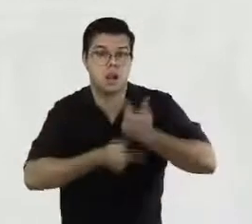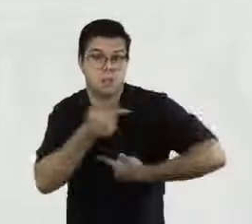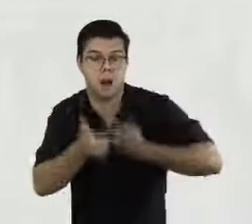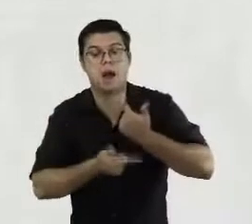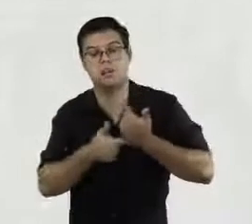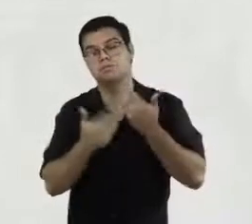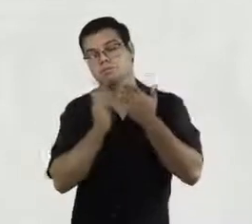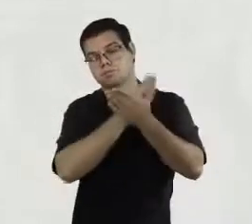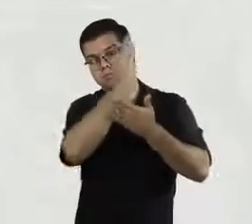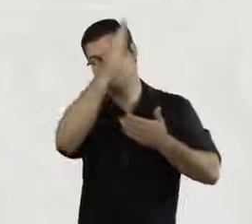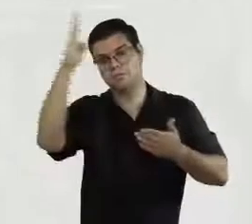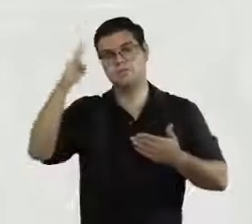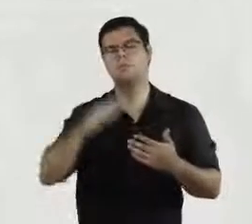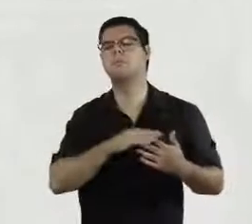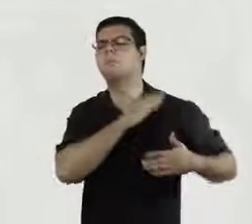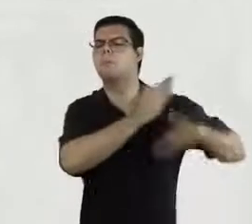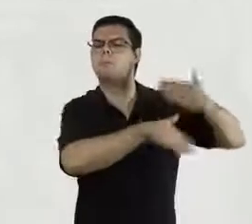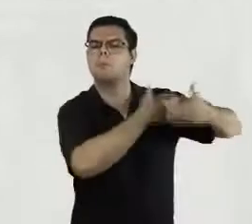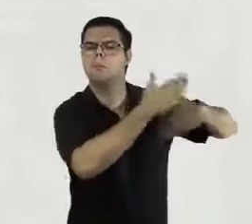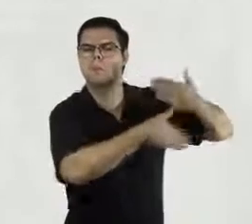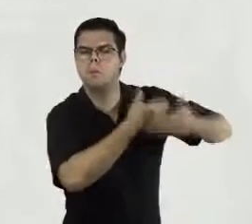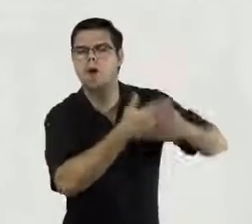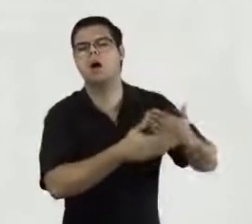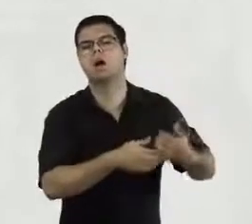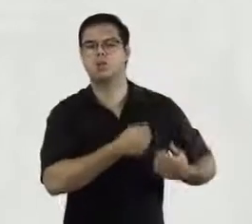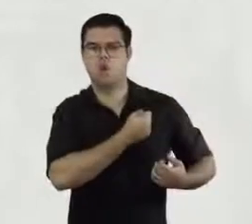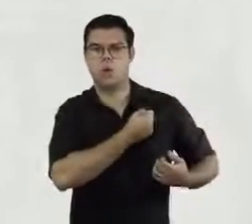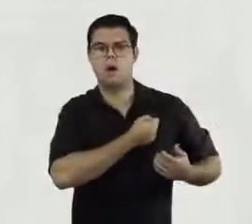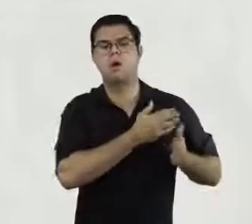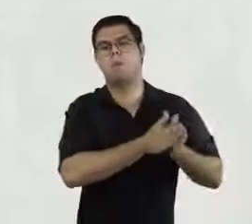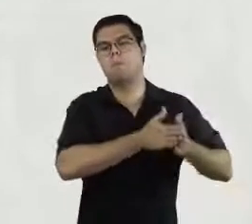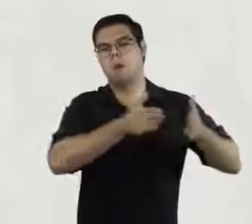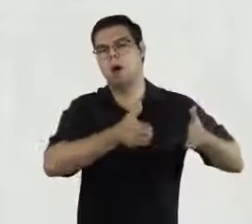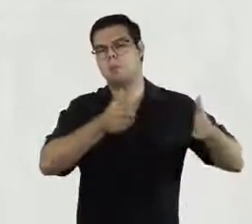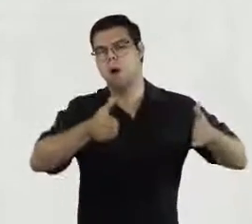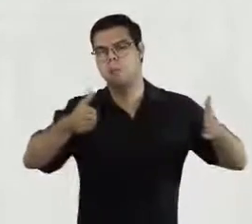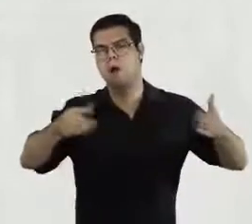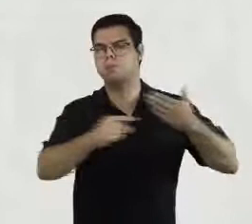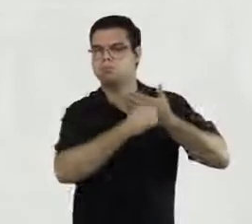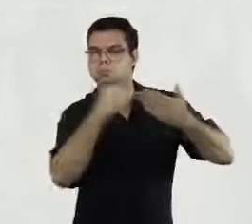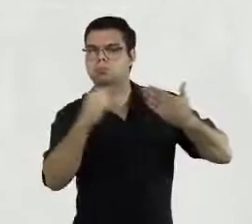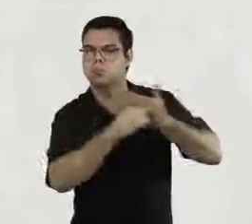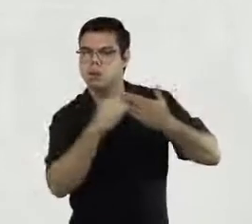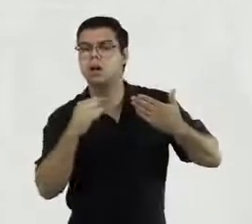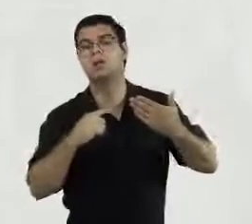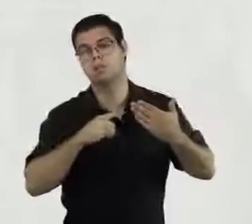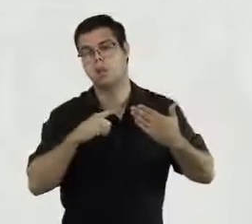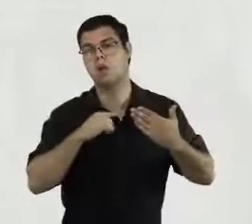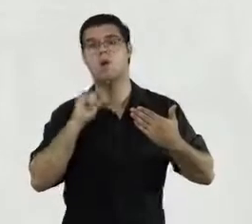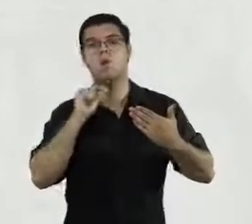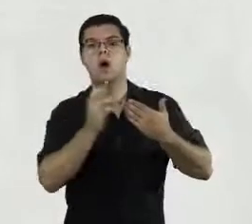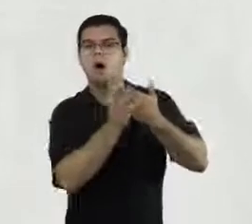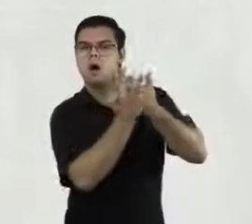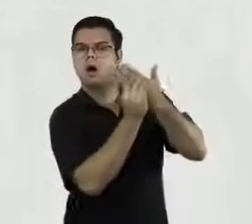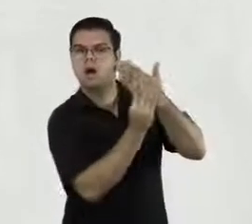bibliográficos. Ao longo do tempo, o número cada vez maior de bibliografias ficou, por exemplo, a obra do bibliotecário